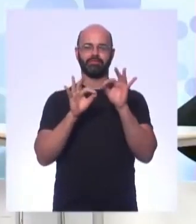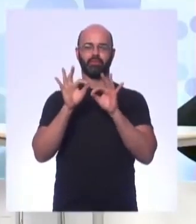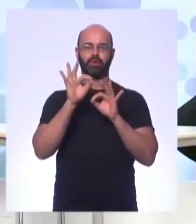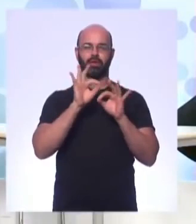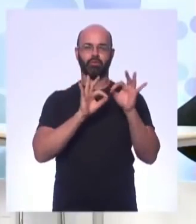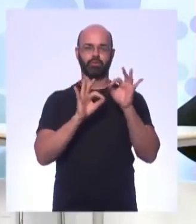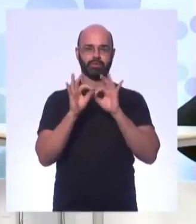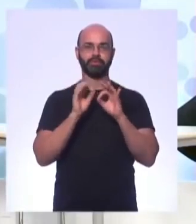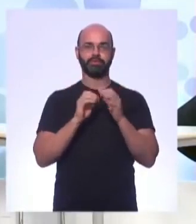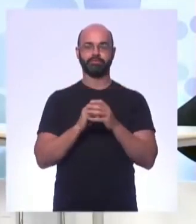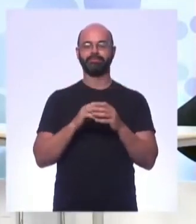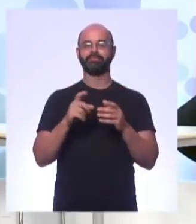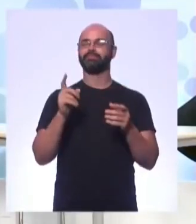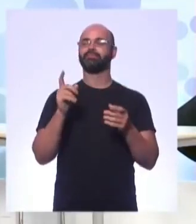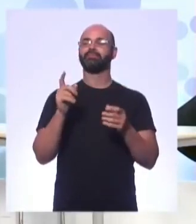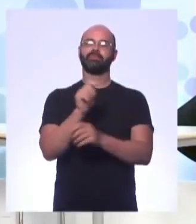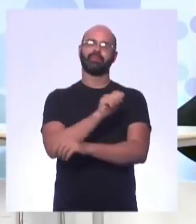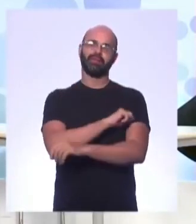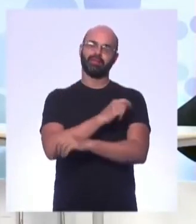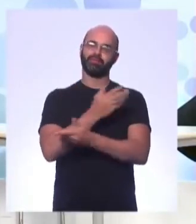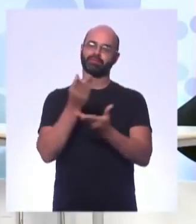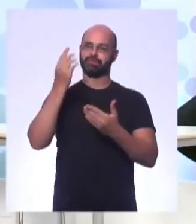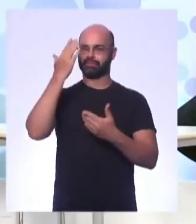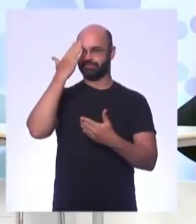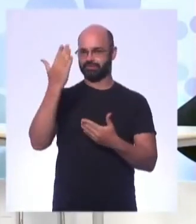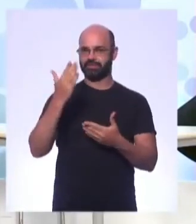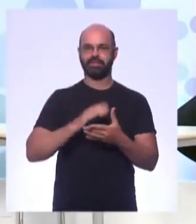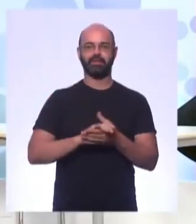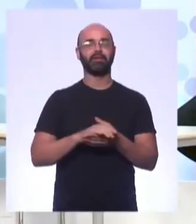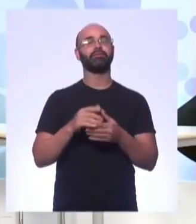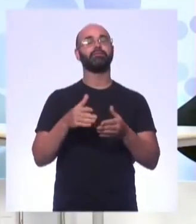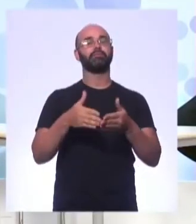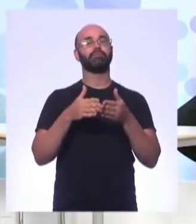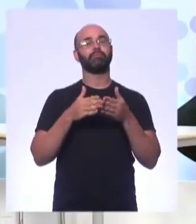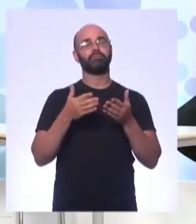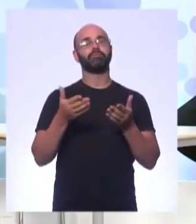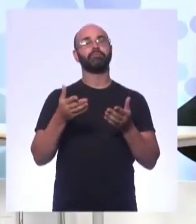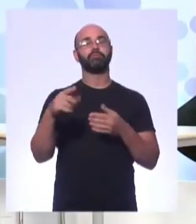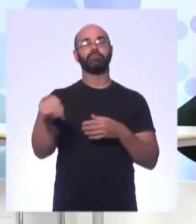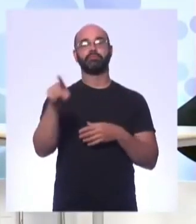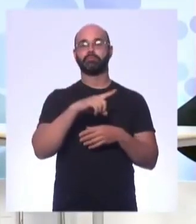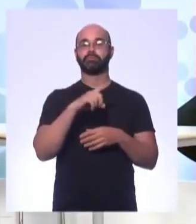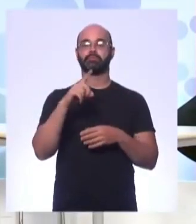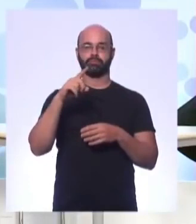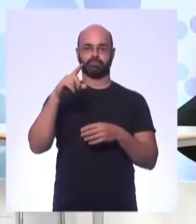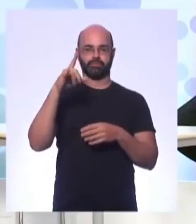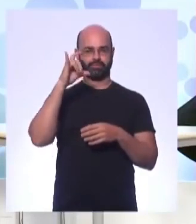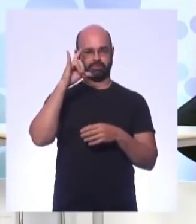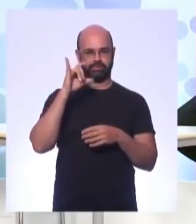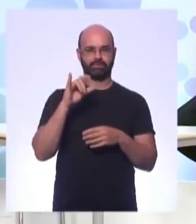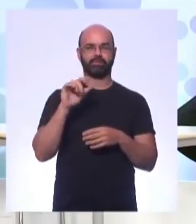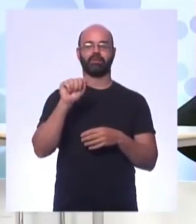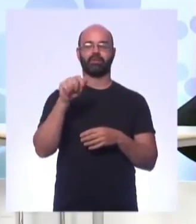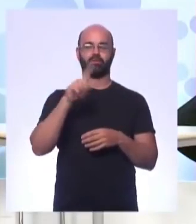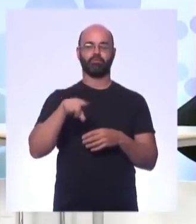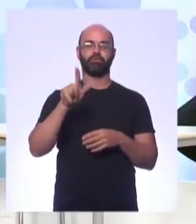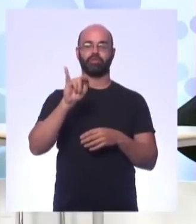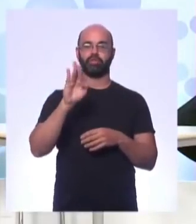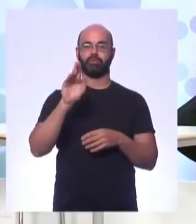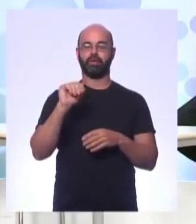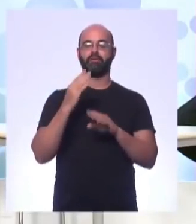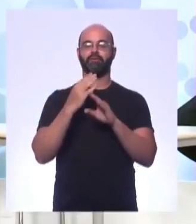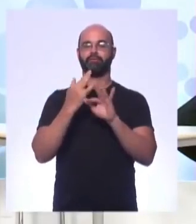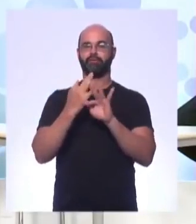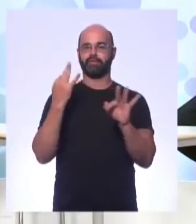alunos, professores e queridos aí. Ó, adiciona a gente no Instagram, @gibafísica, @minhas aulas online